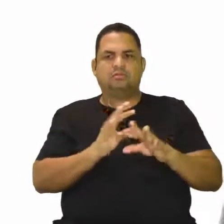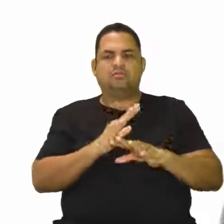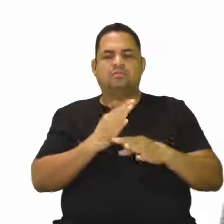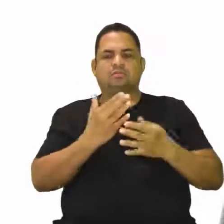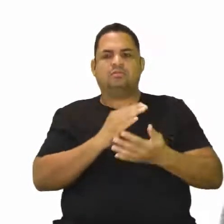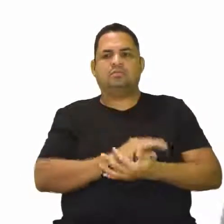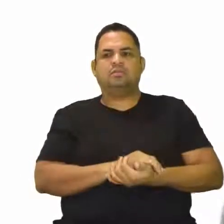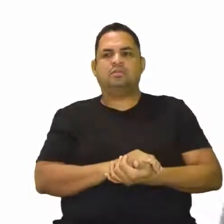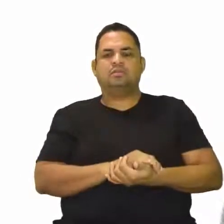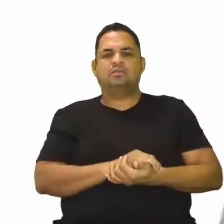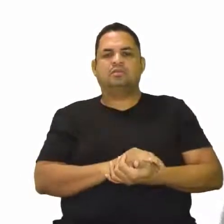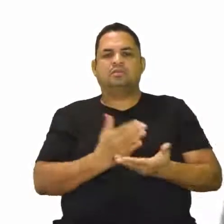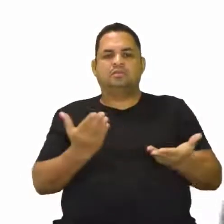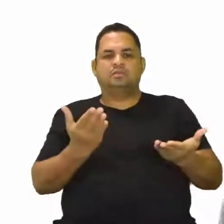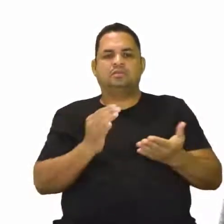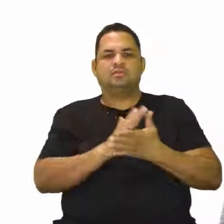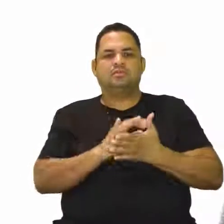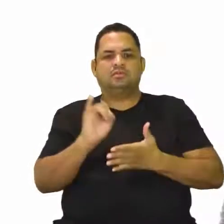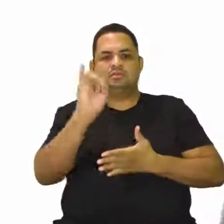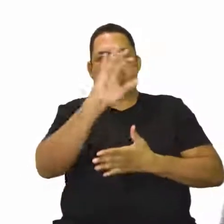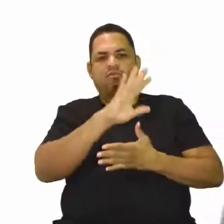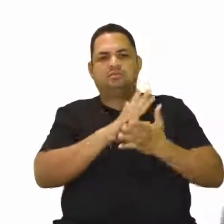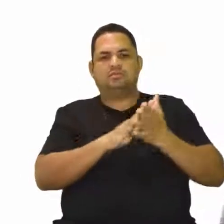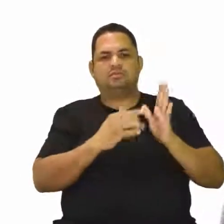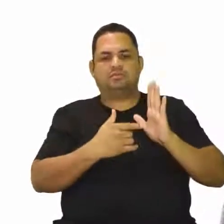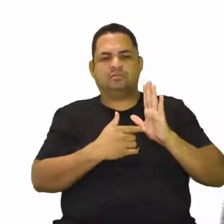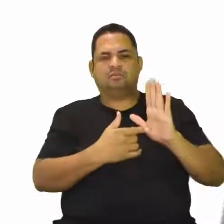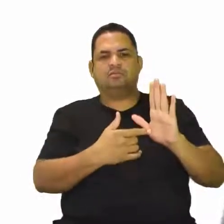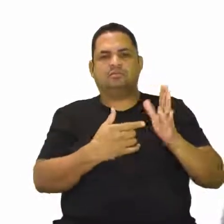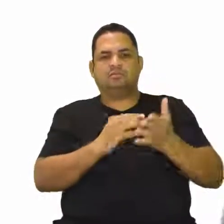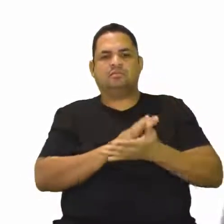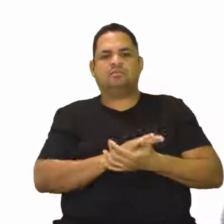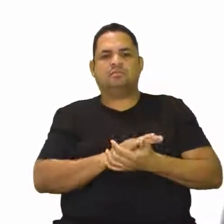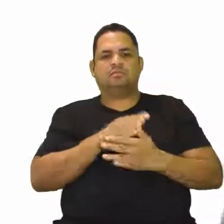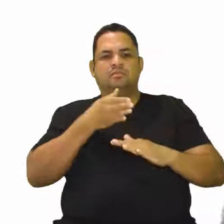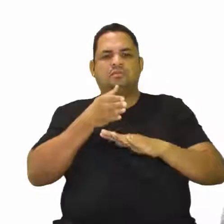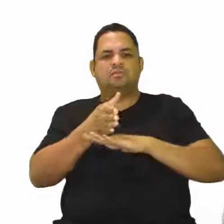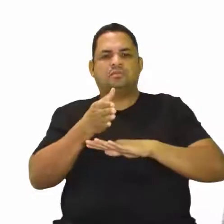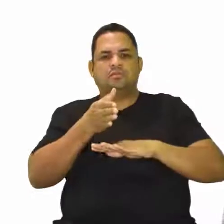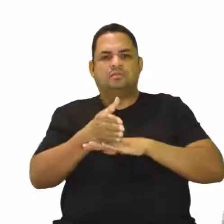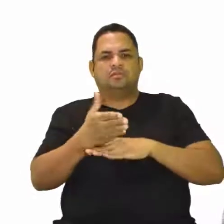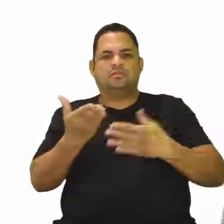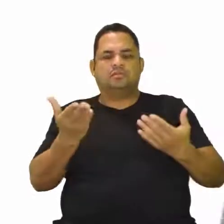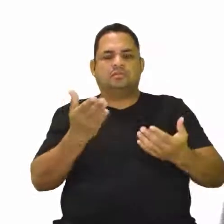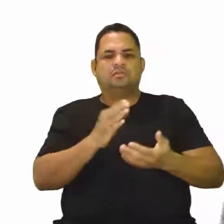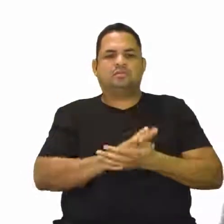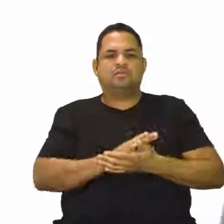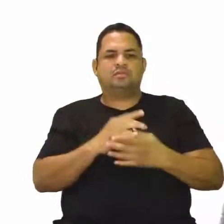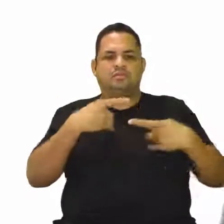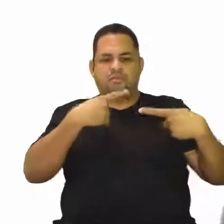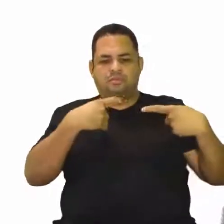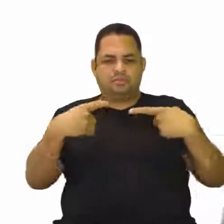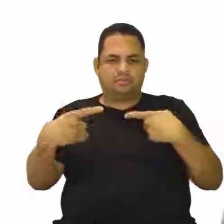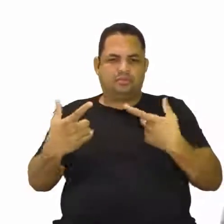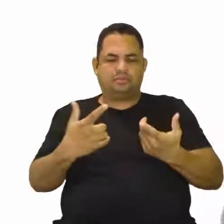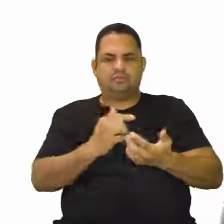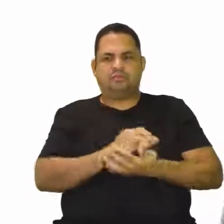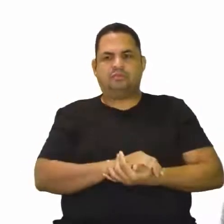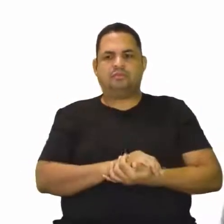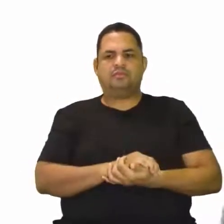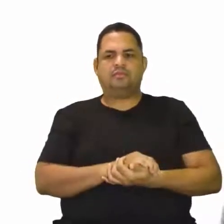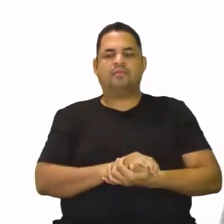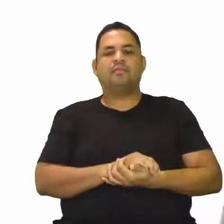E aí Claro com uma imagem para retratar a nossa participação neste conflito